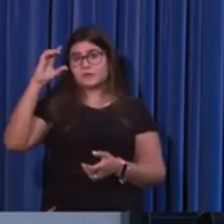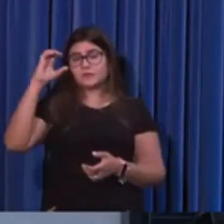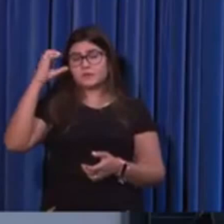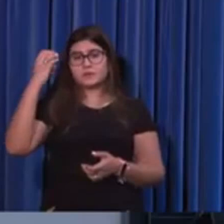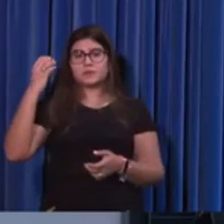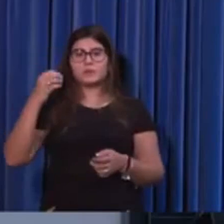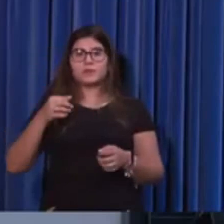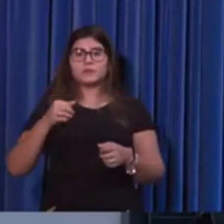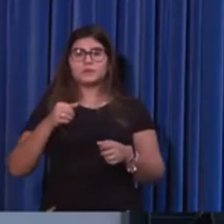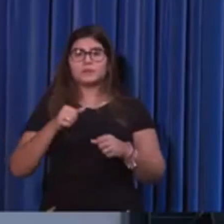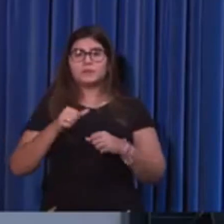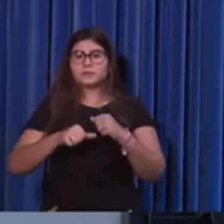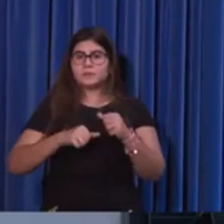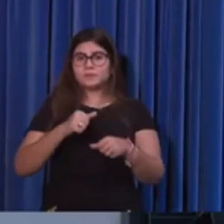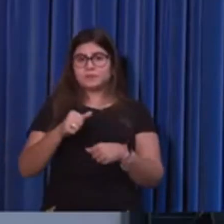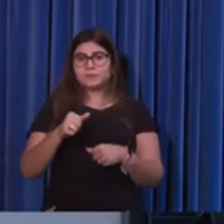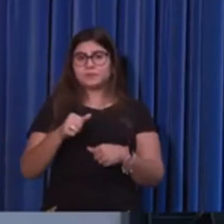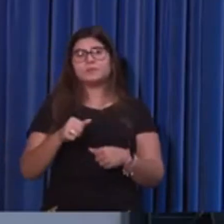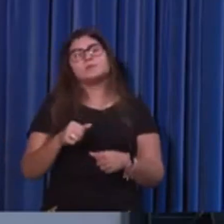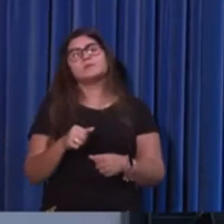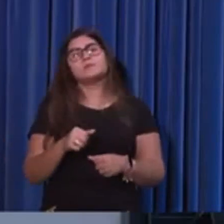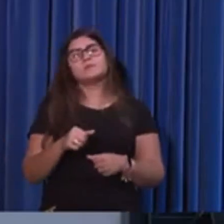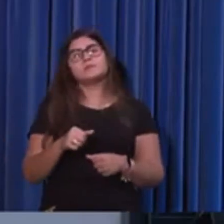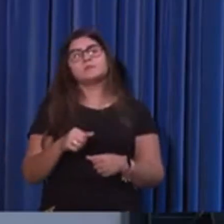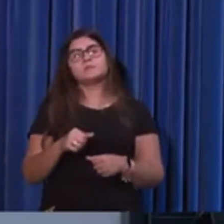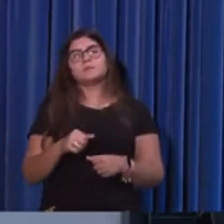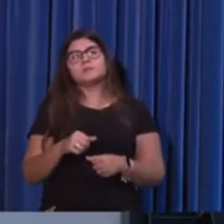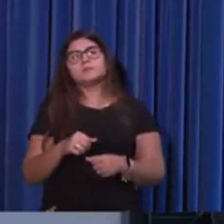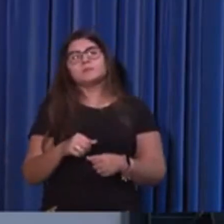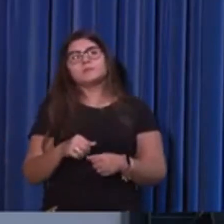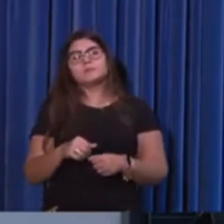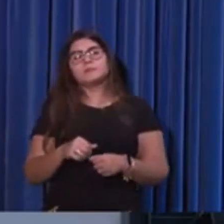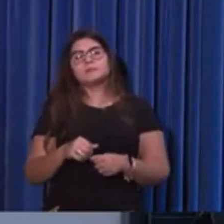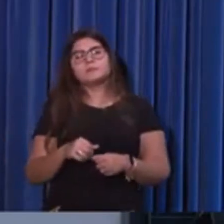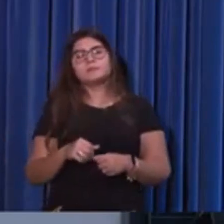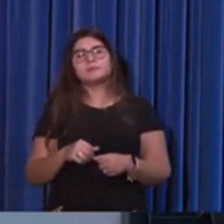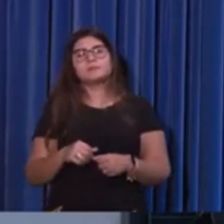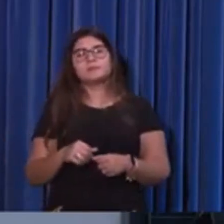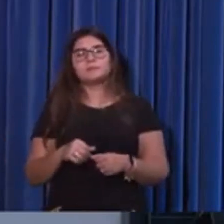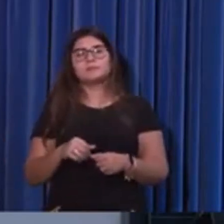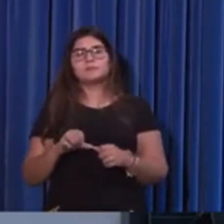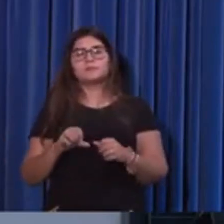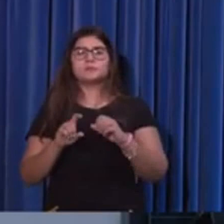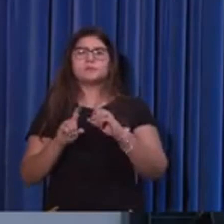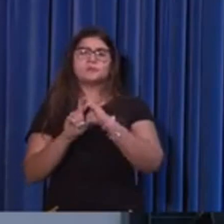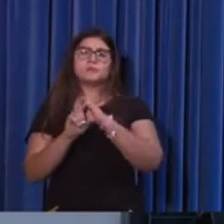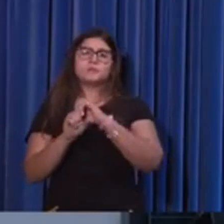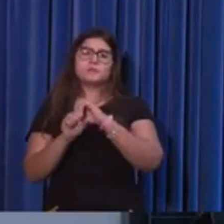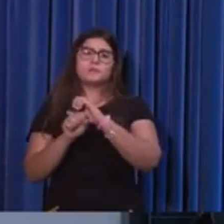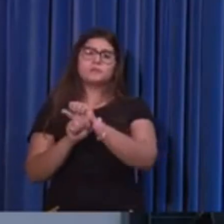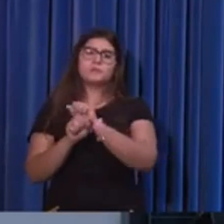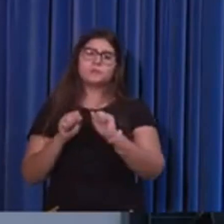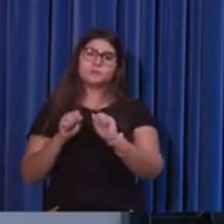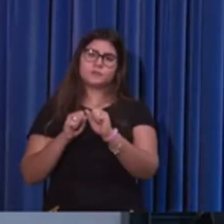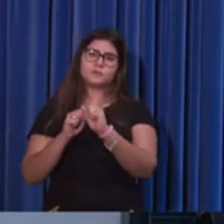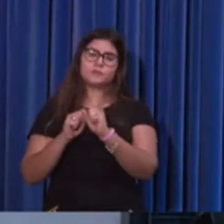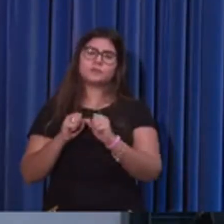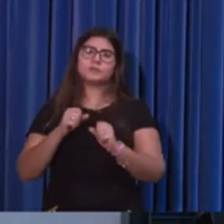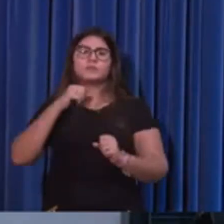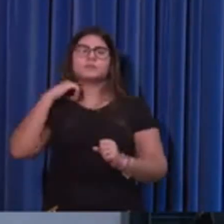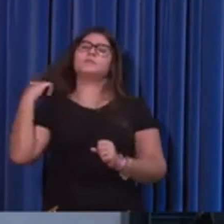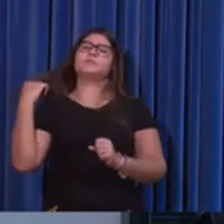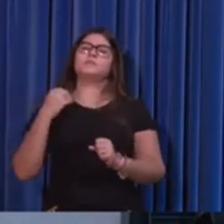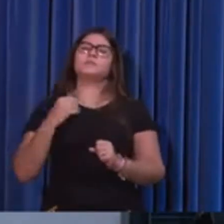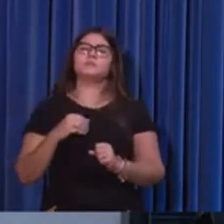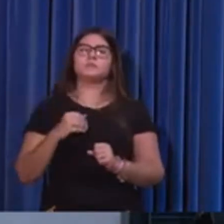o grande ator da sociedade, e tudo baseado nesse conhecimento, na